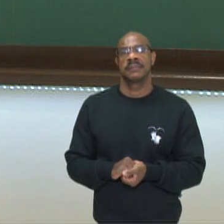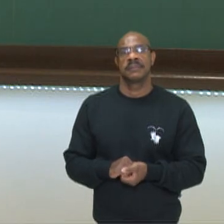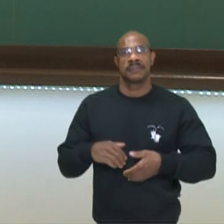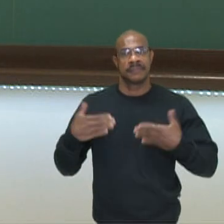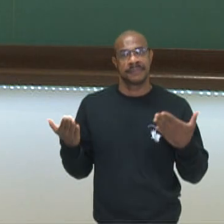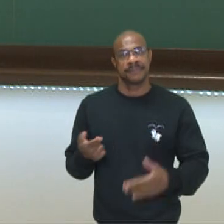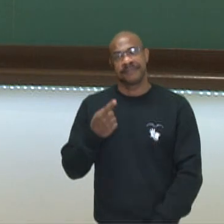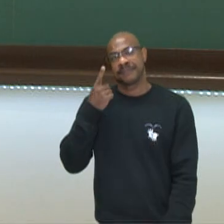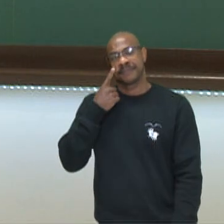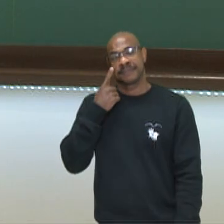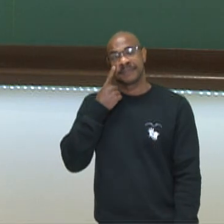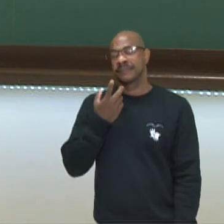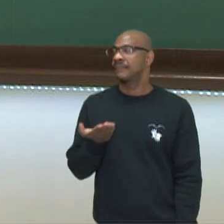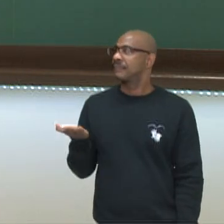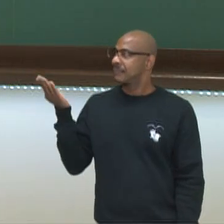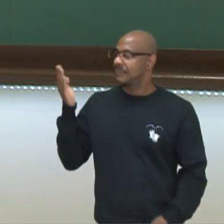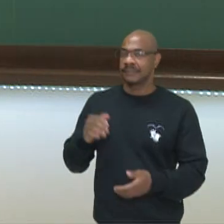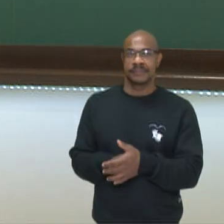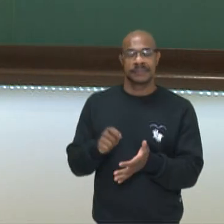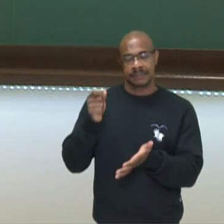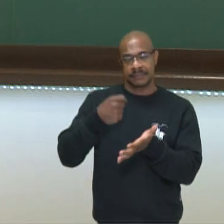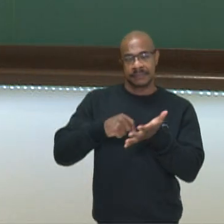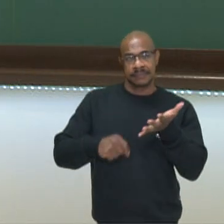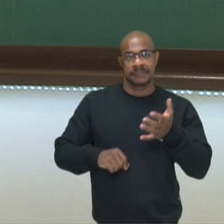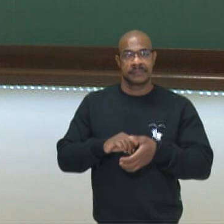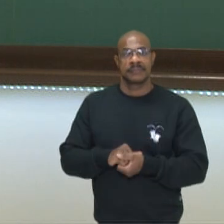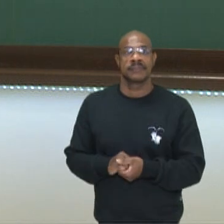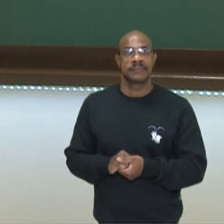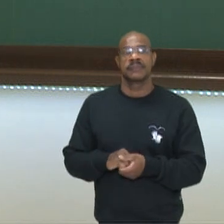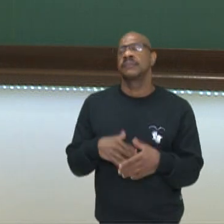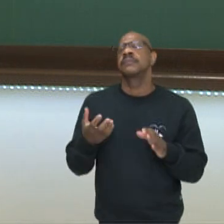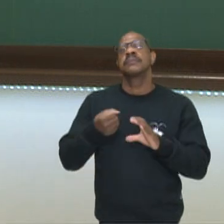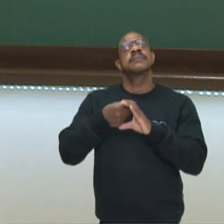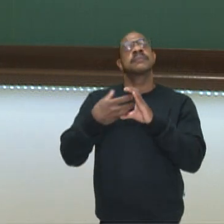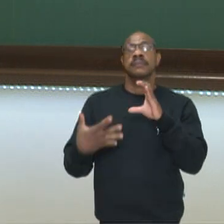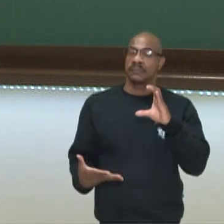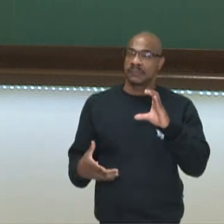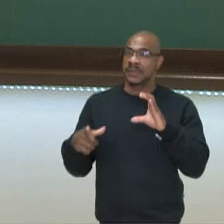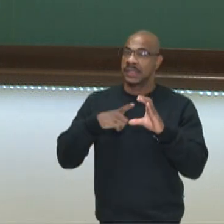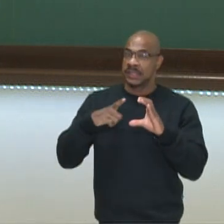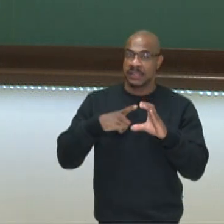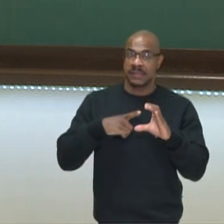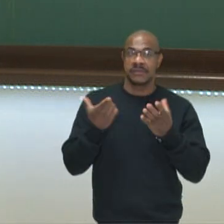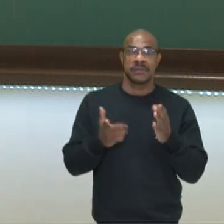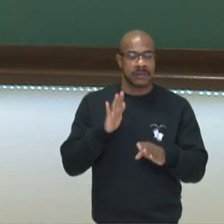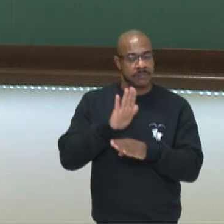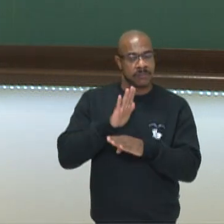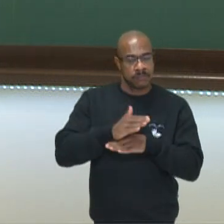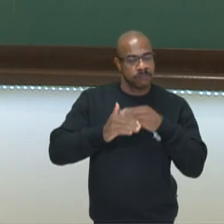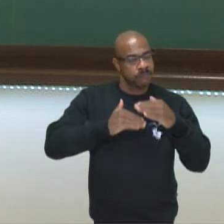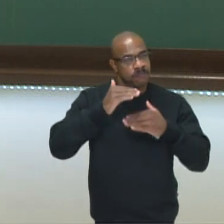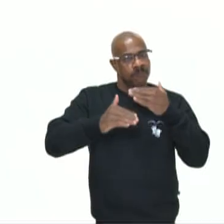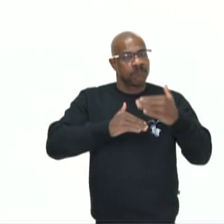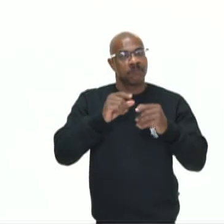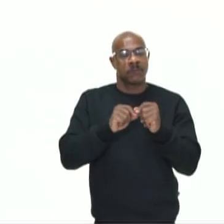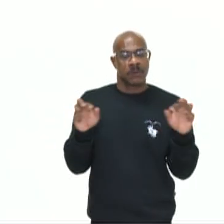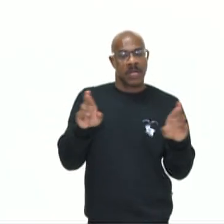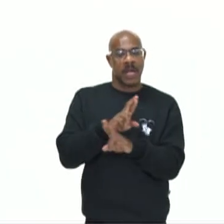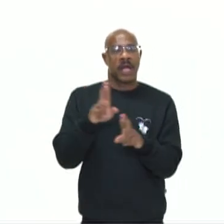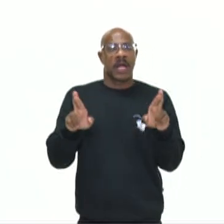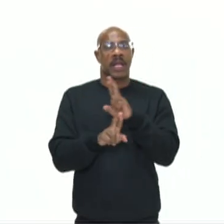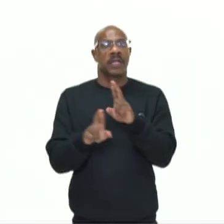Pessoal, vamos corrigir a nossa atividade, né? Então, aí, quais características garantiam às colônias do norte uma